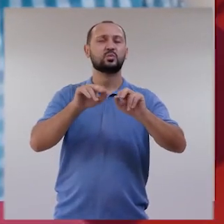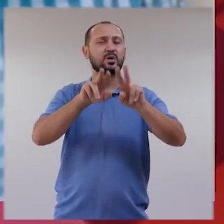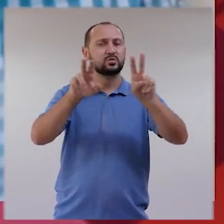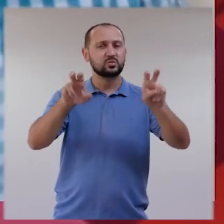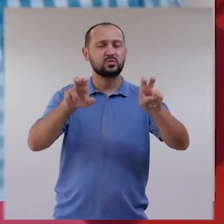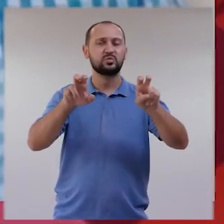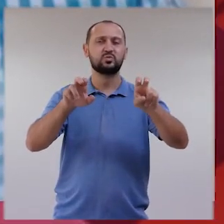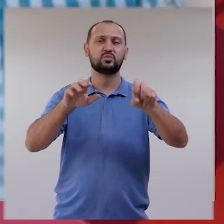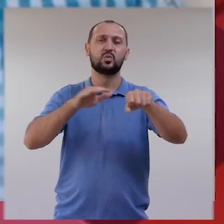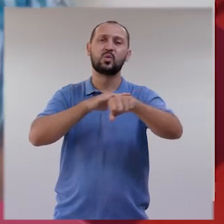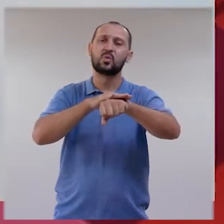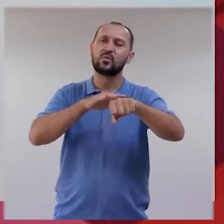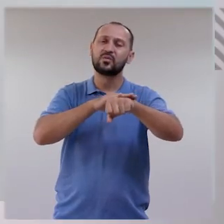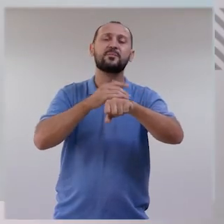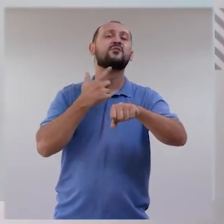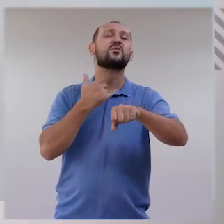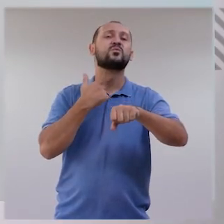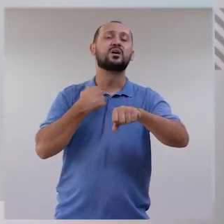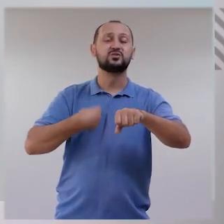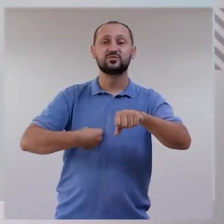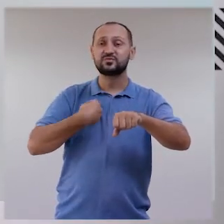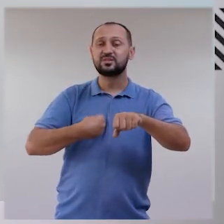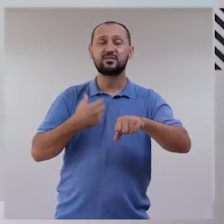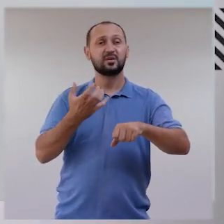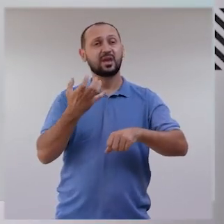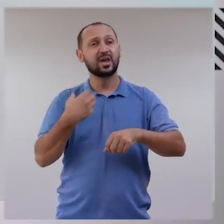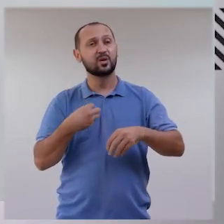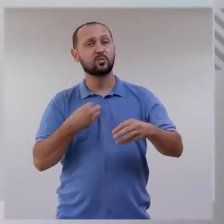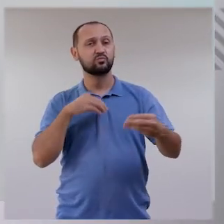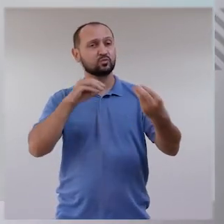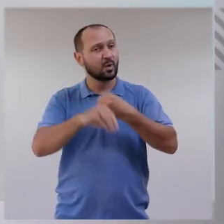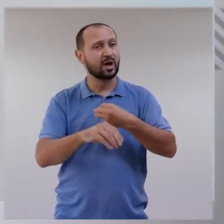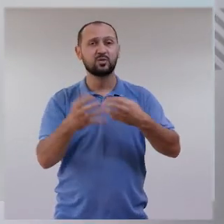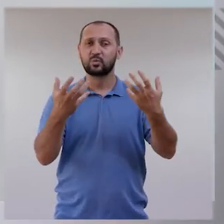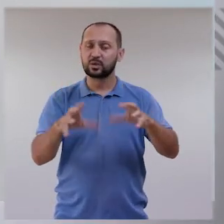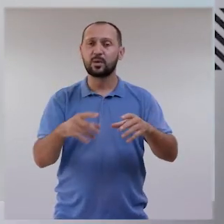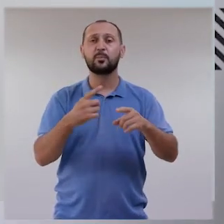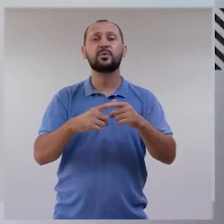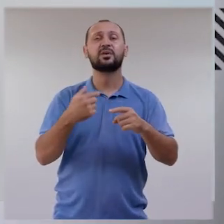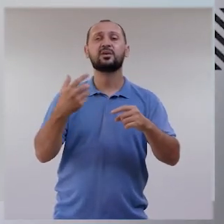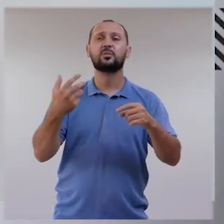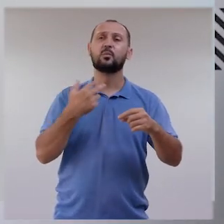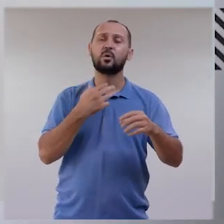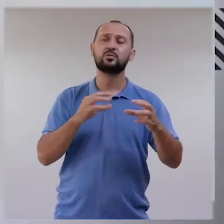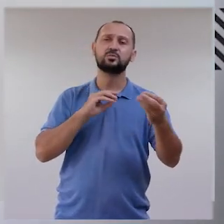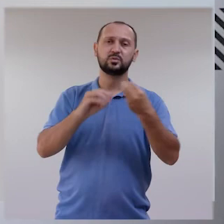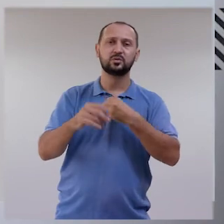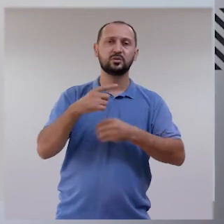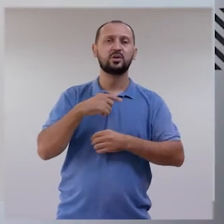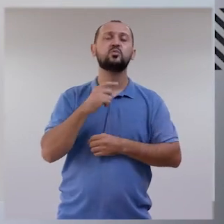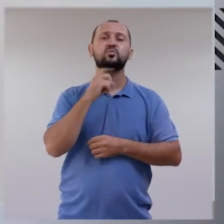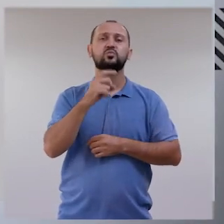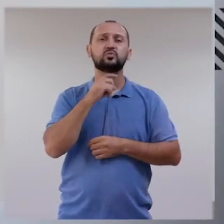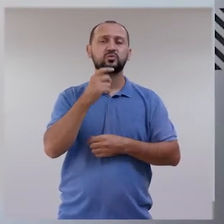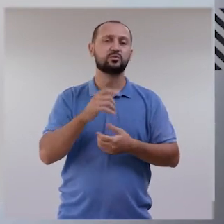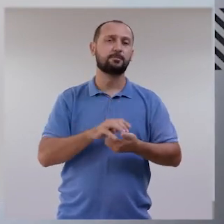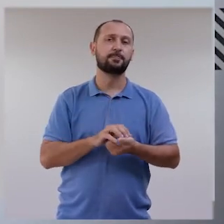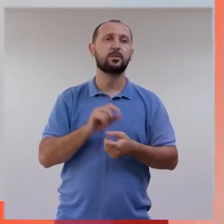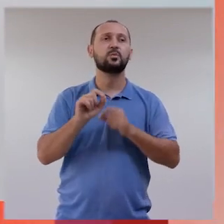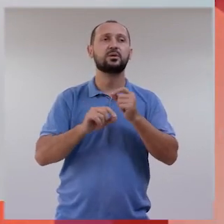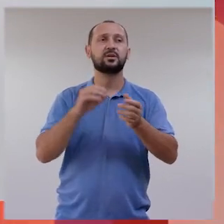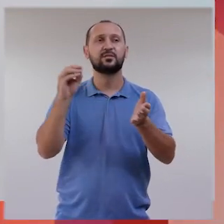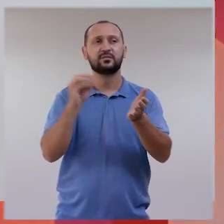conversem sobre a sua vontade em vida, né, pensa, por que eu não sou doador, eu tenho dúvidas,